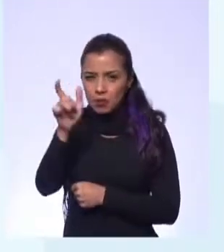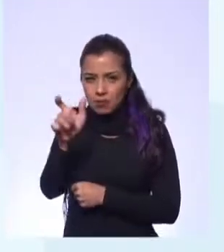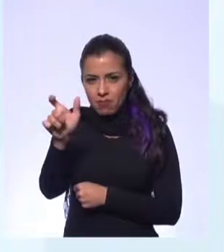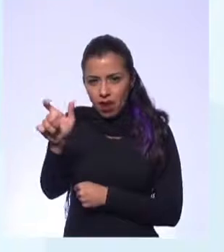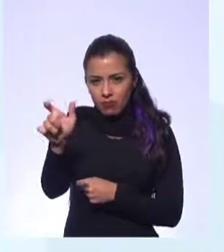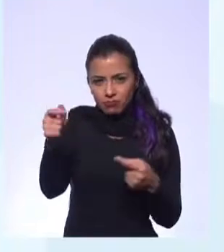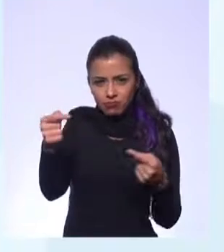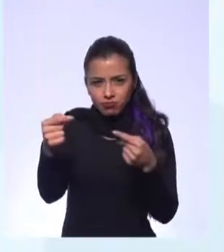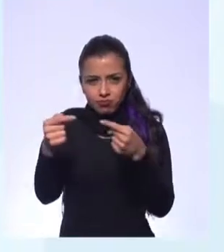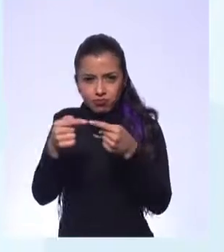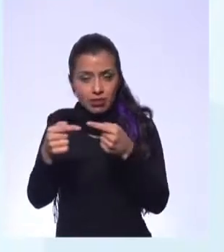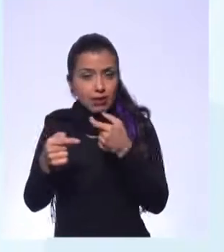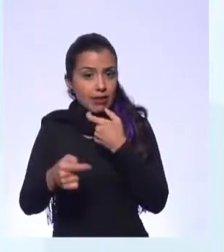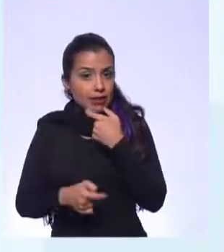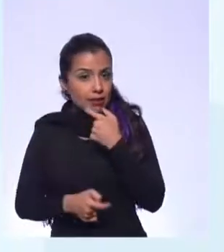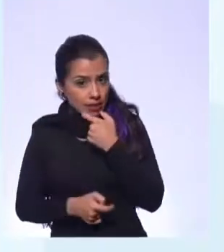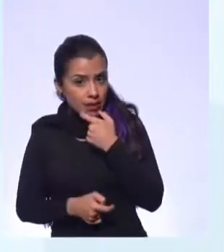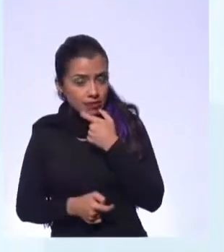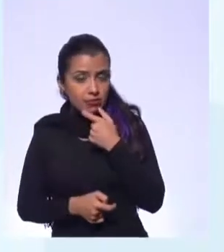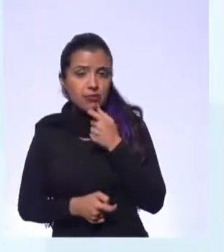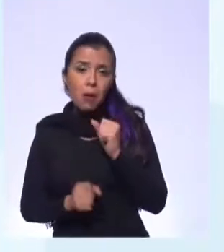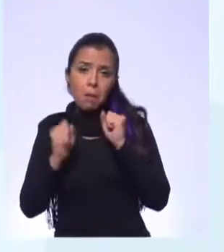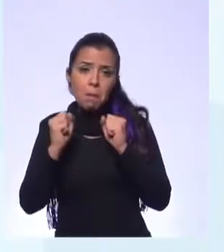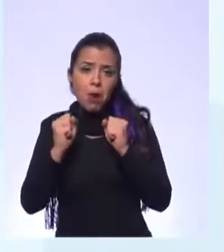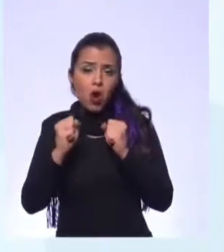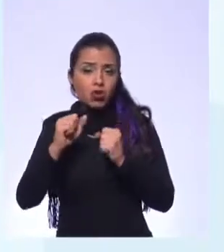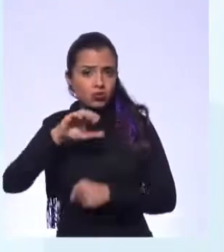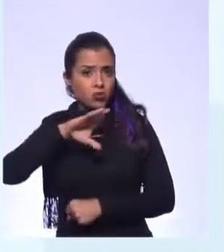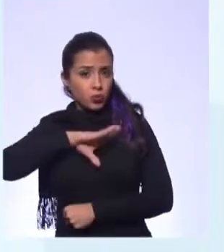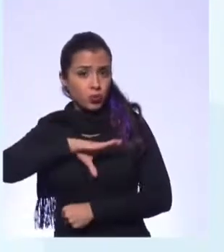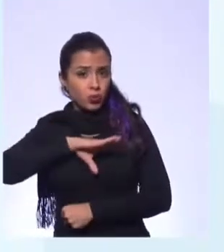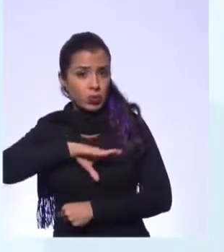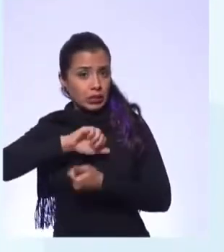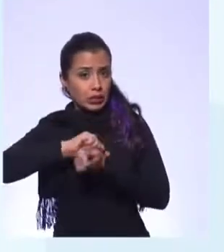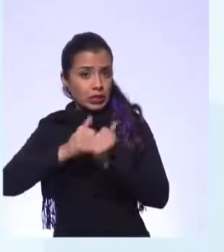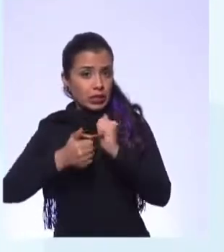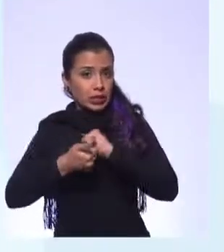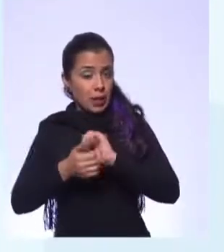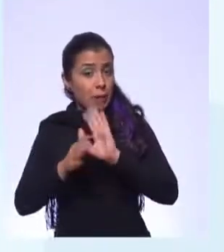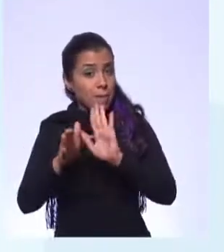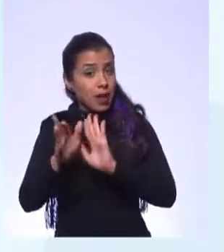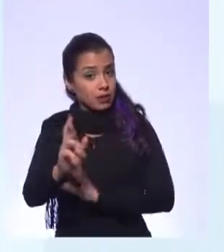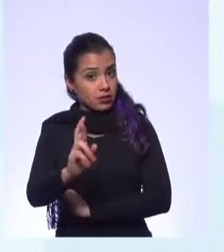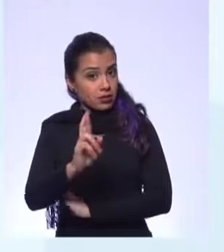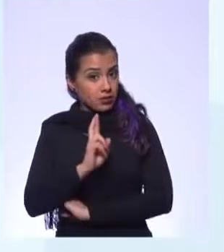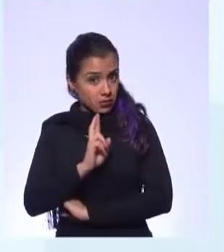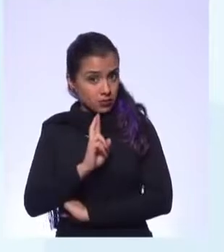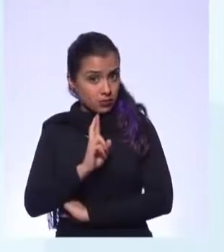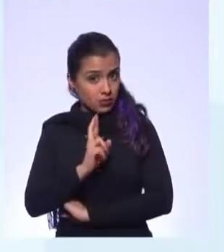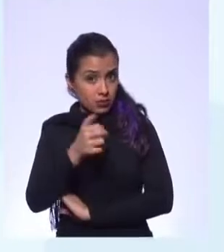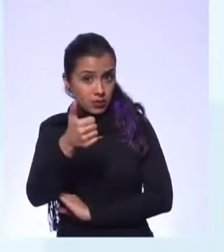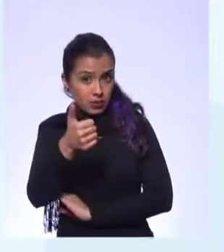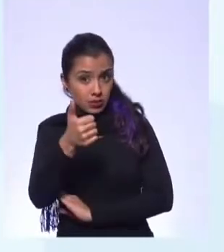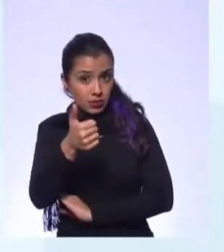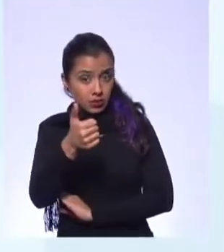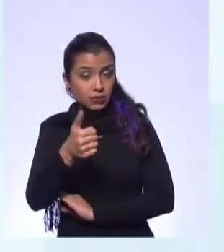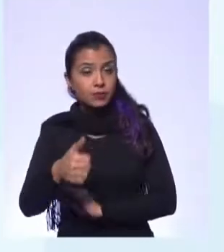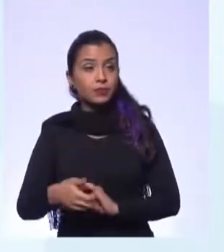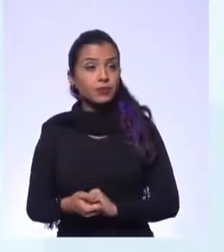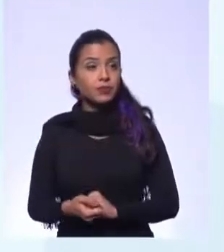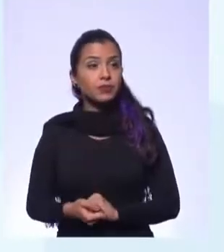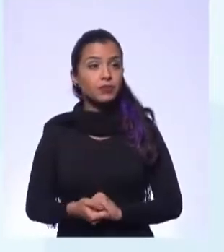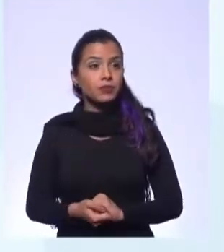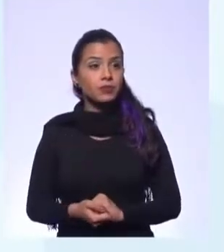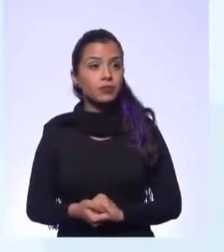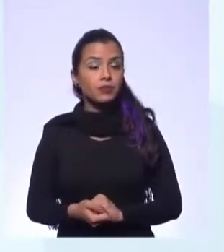palavra em inglês, né? Você coloca em português mesmo, mas escreva ela, tá? Então, qual era a nossa pergunta? Do you know